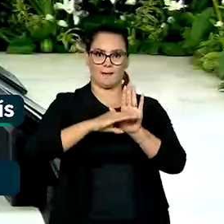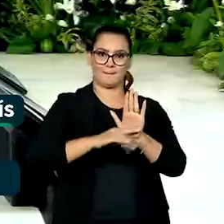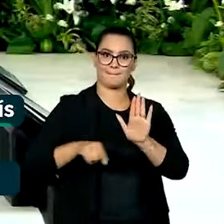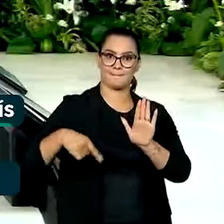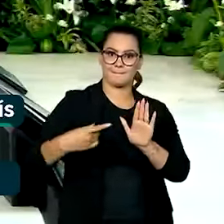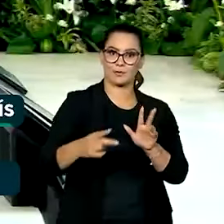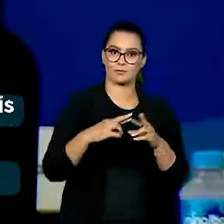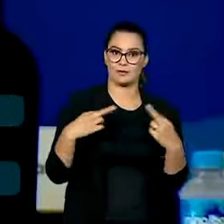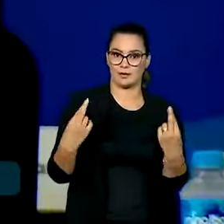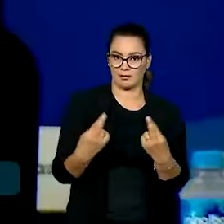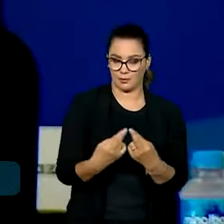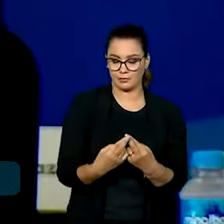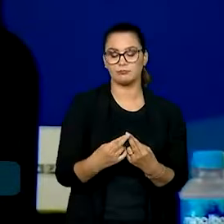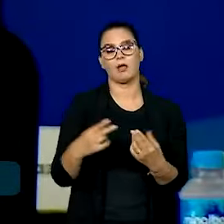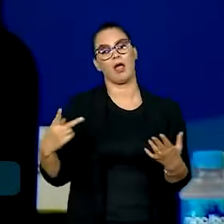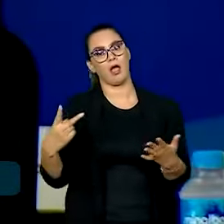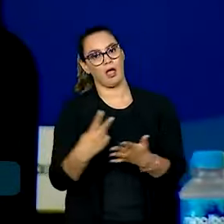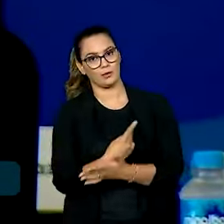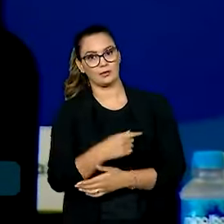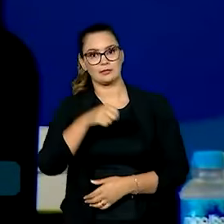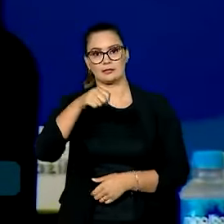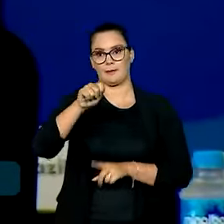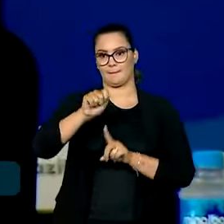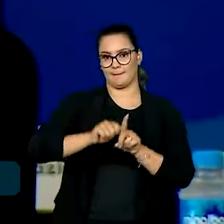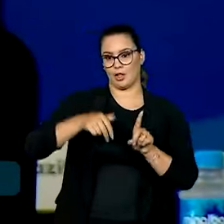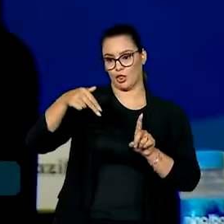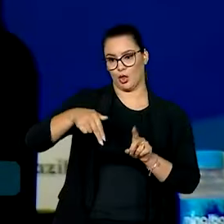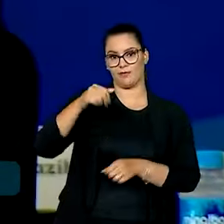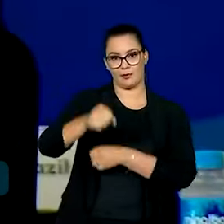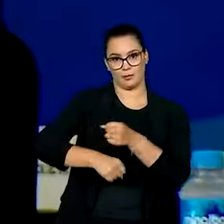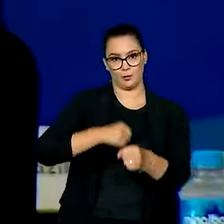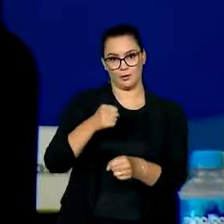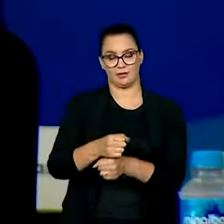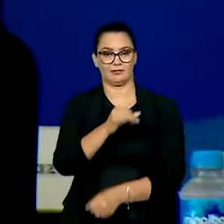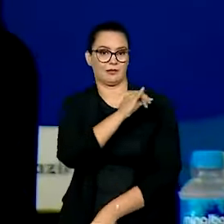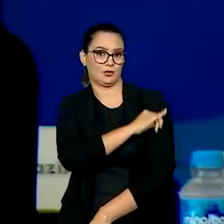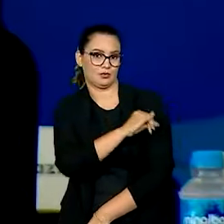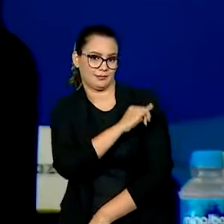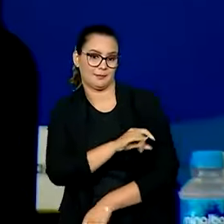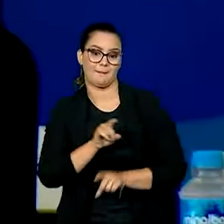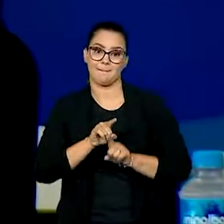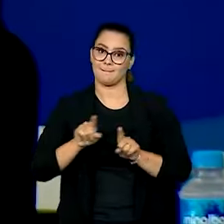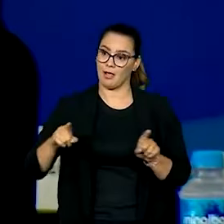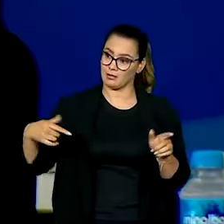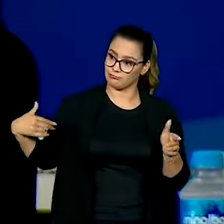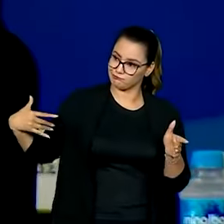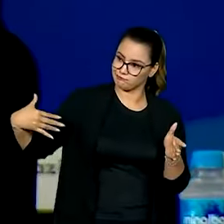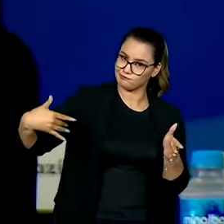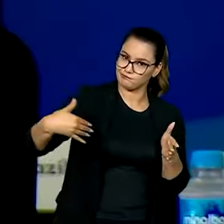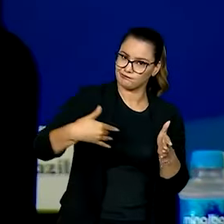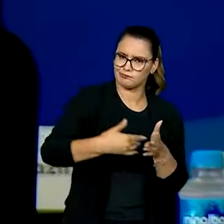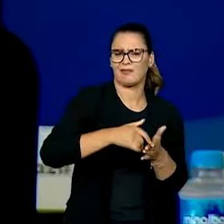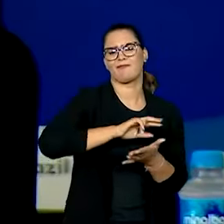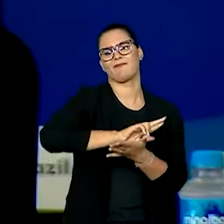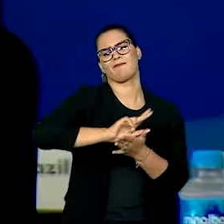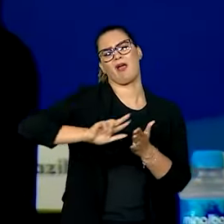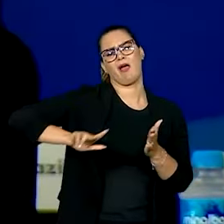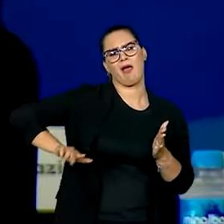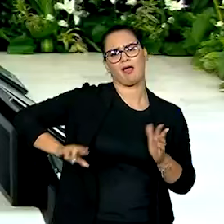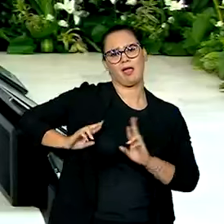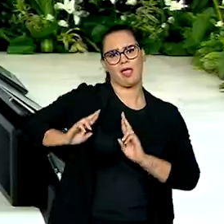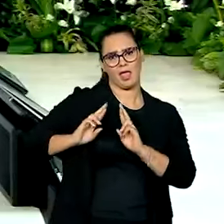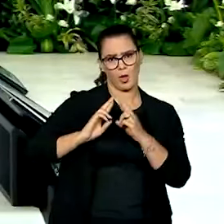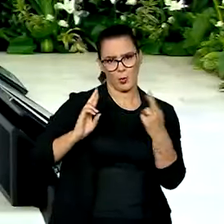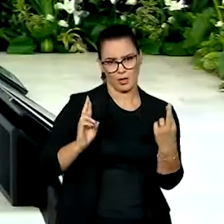próximo encontro de cúpula, que ocorre em novembro do ano que vem, no Rio de Janeiro. Mas até lá, serão várias reuniões